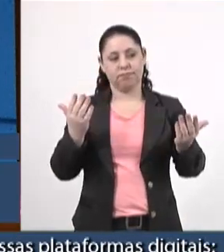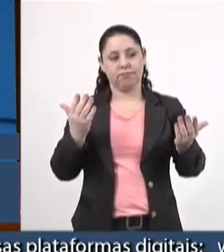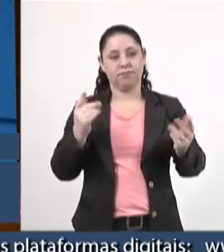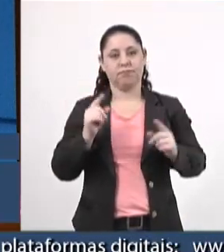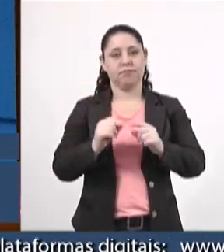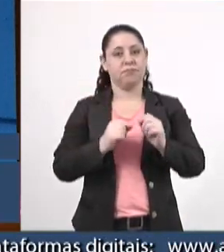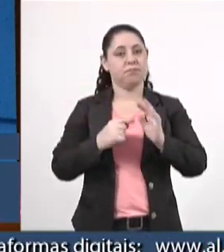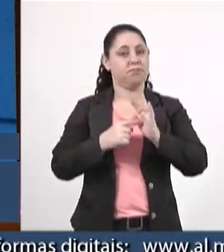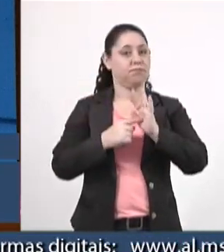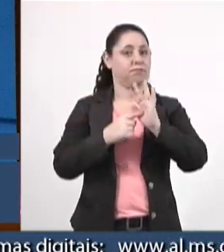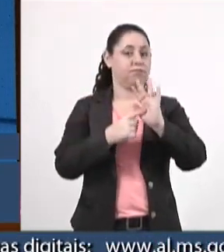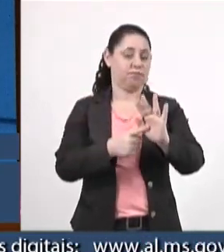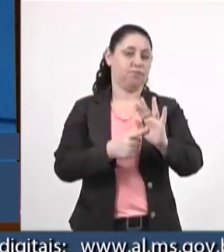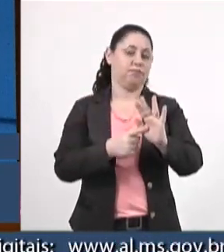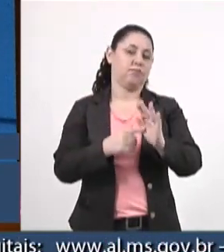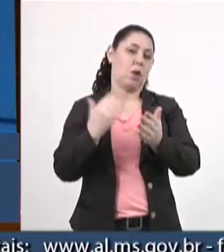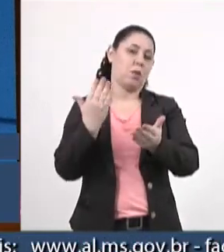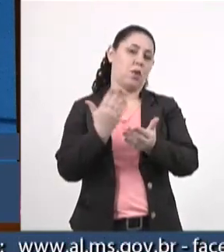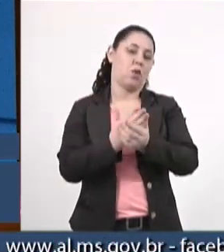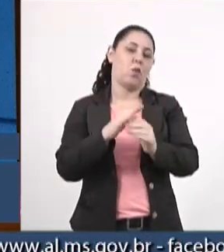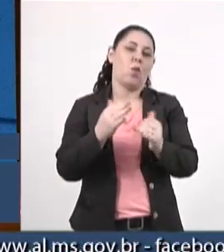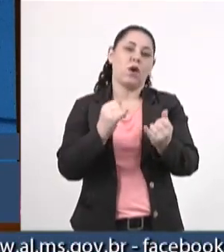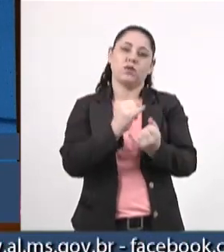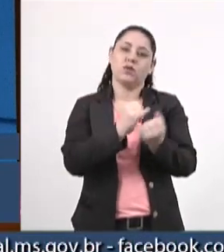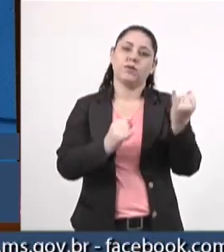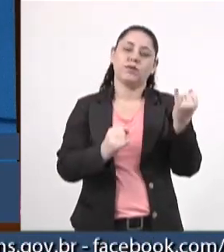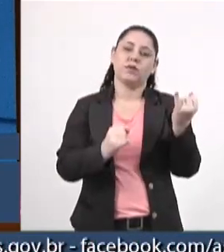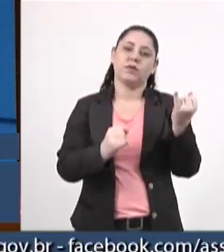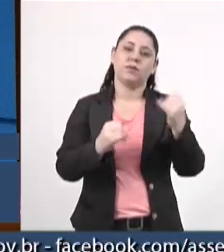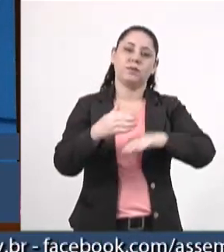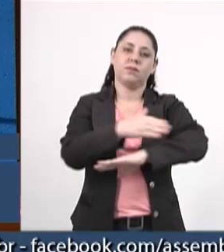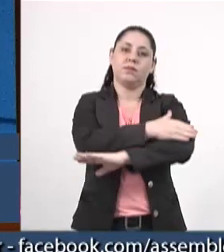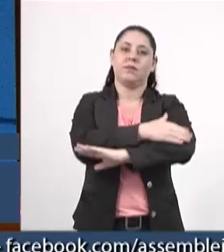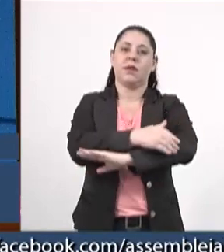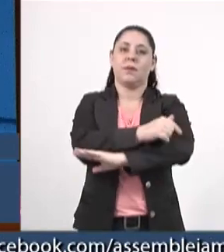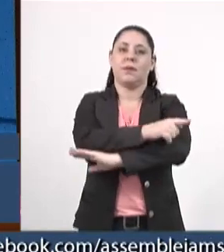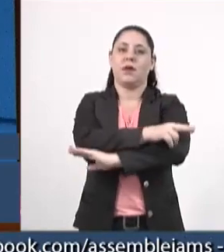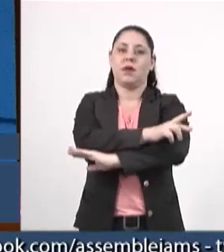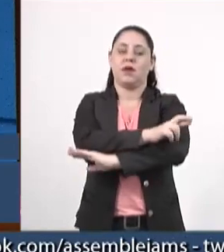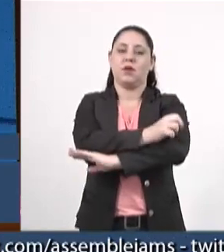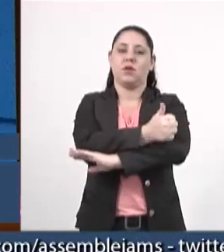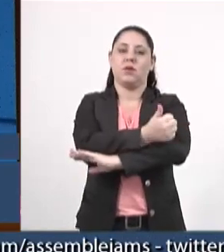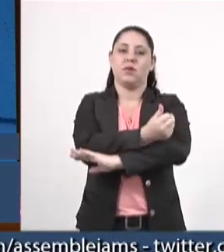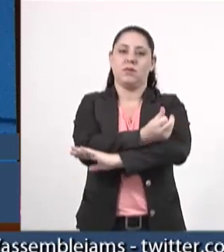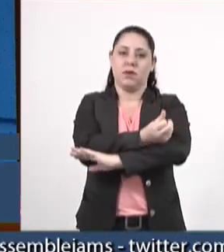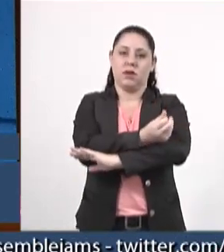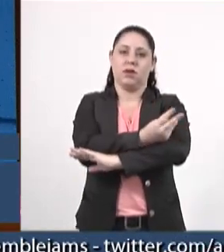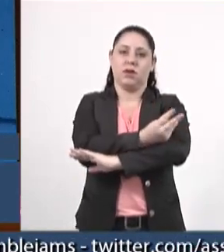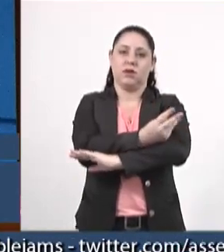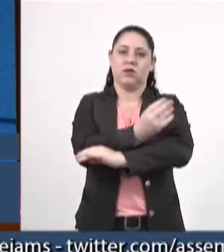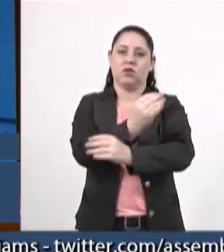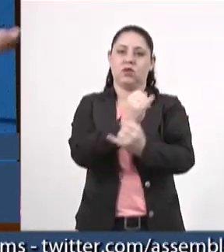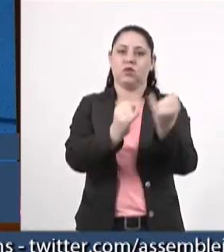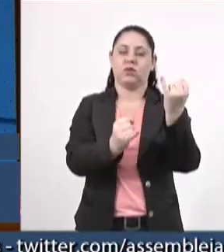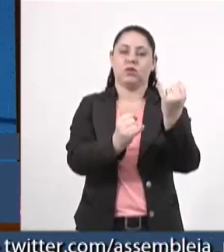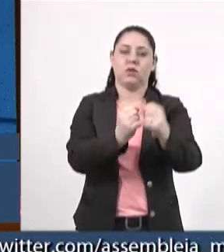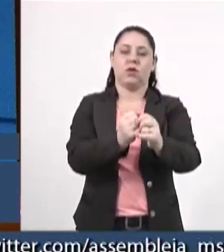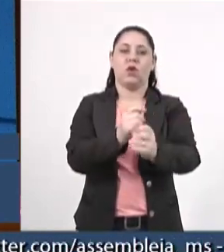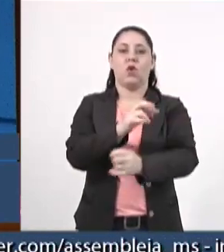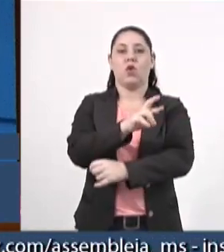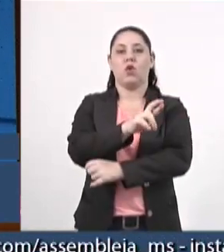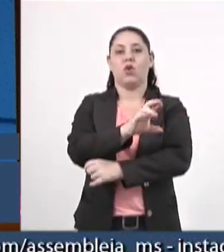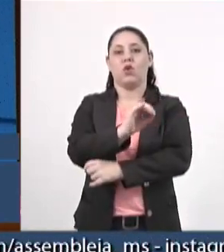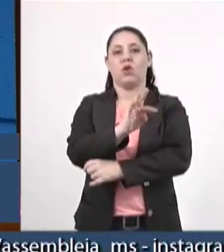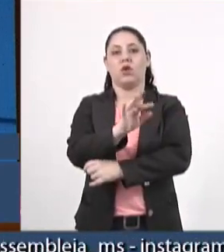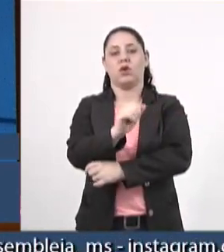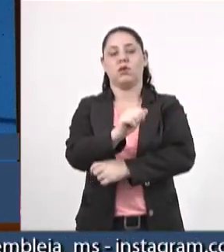foi apresentado, quando se dividiu a rodovia BR-163 em dois trechos, né? Rota do Pantanal